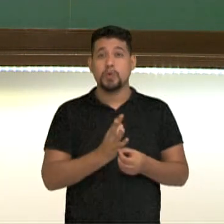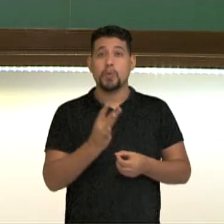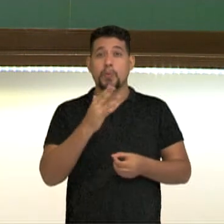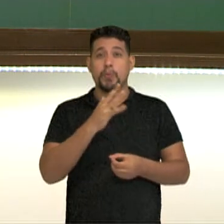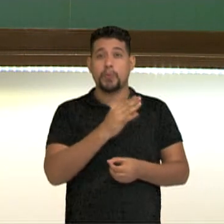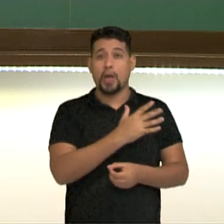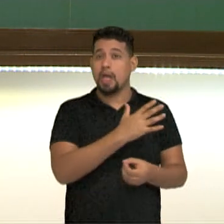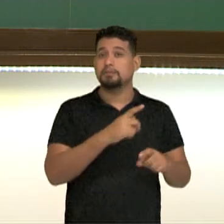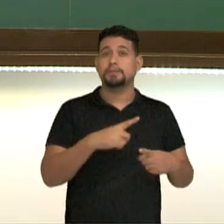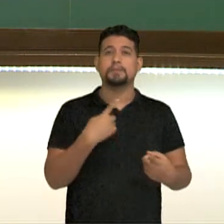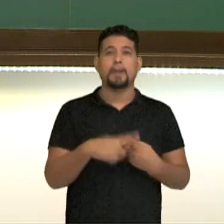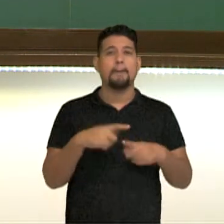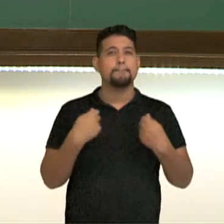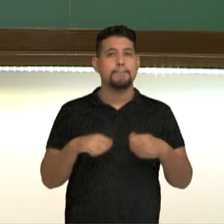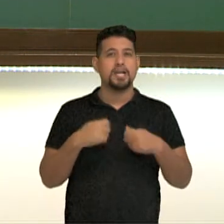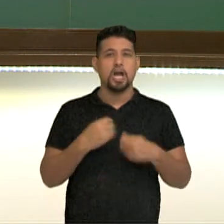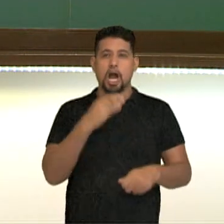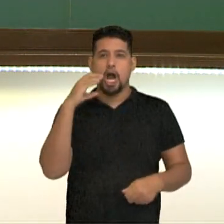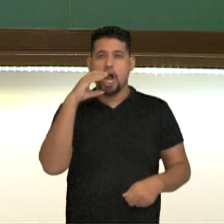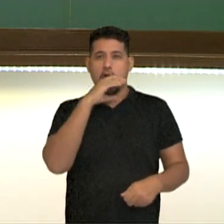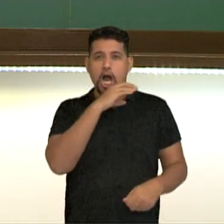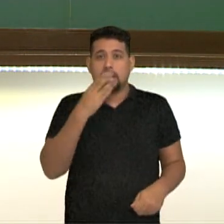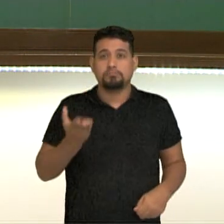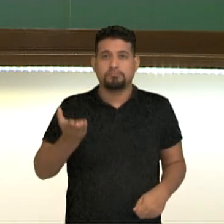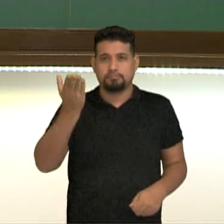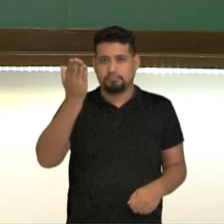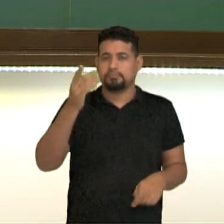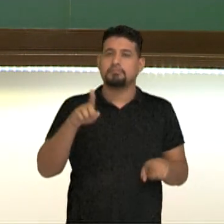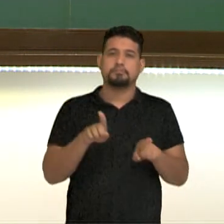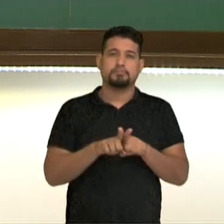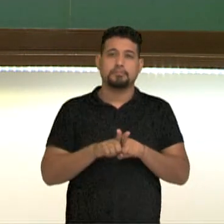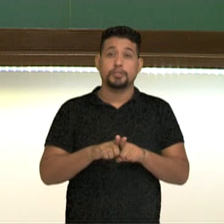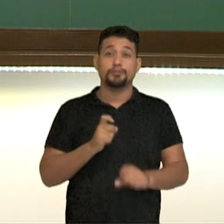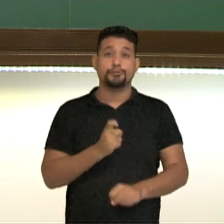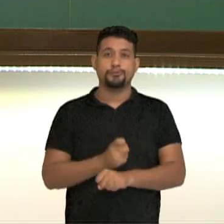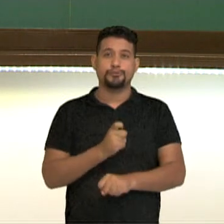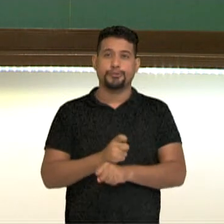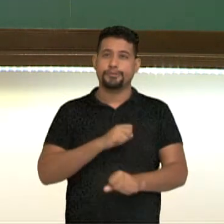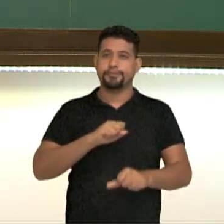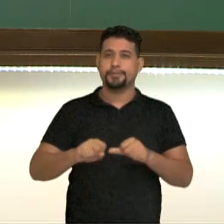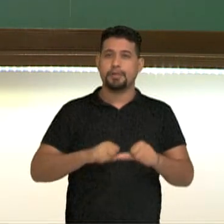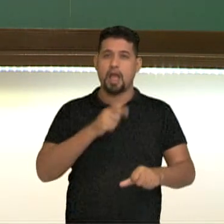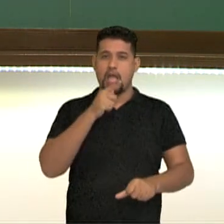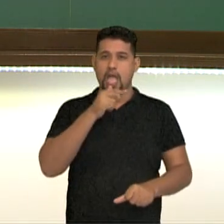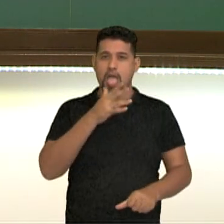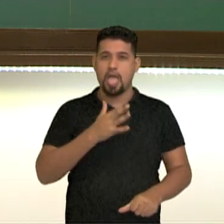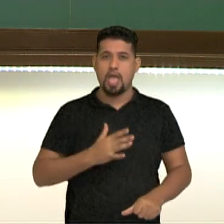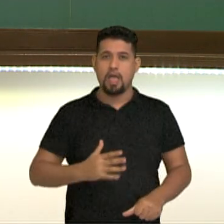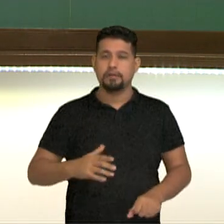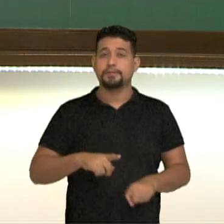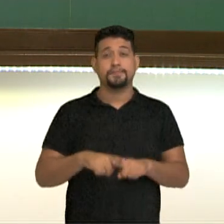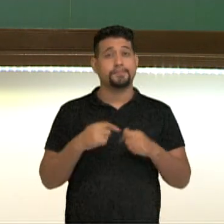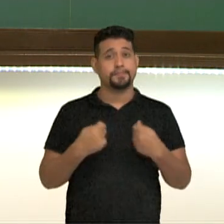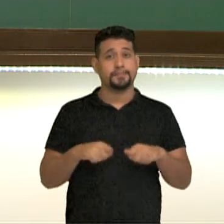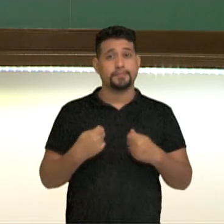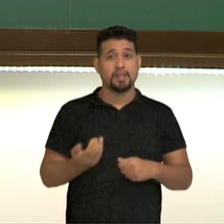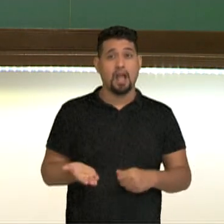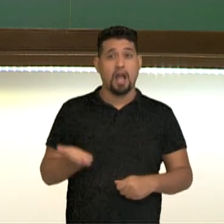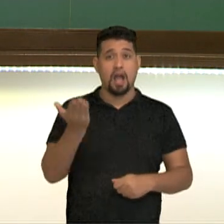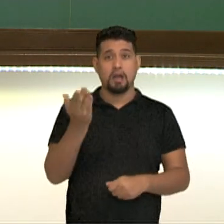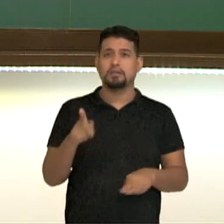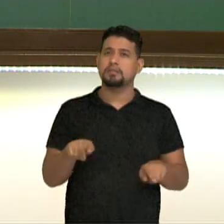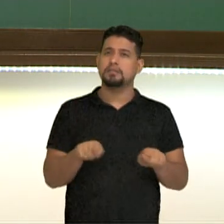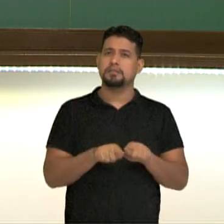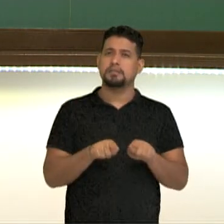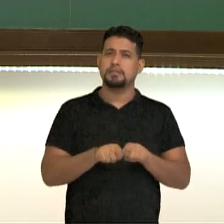ele precisa de grande temperatura para fazer ele sair do estado sólido para o estado líquido. Você precisa de temperatura elevada para fazer